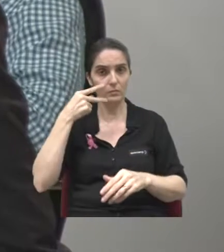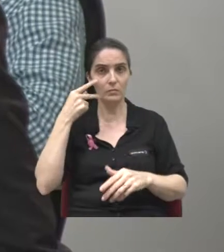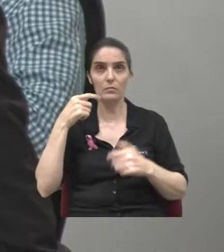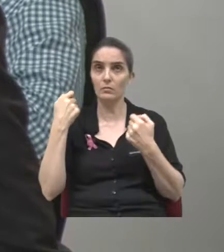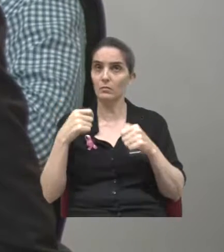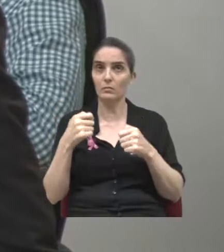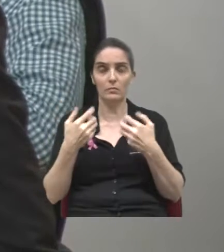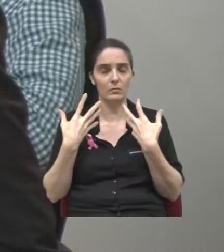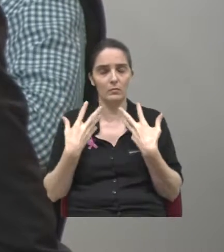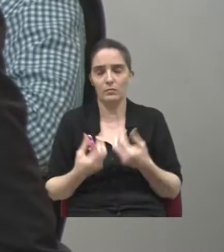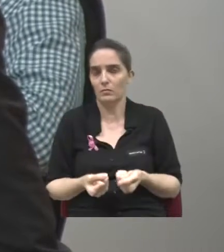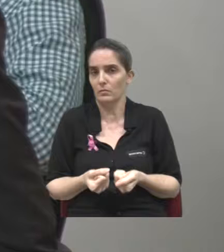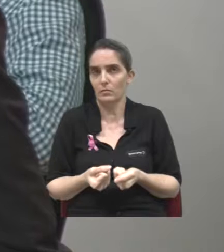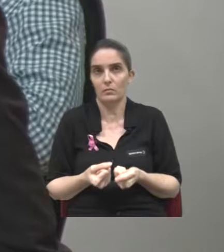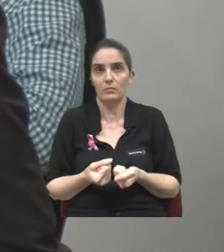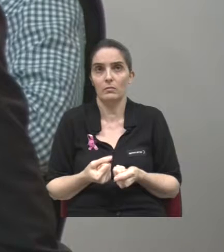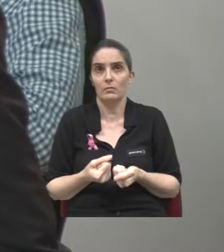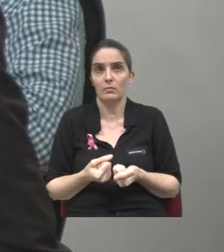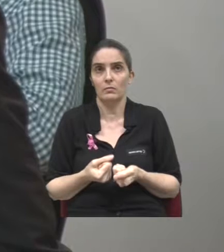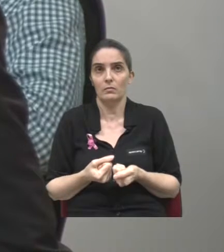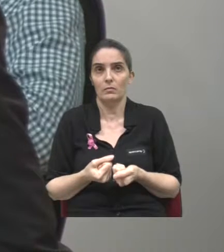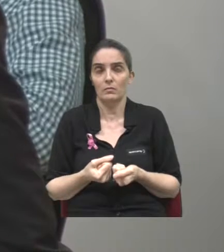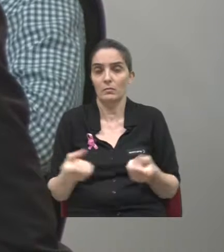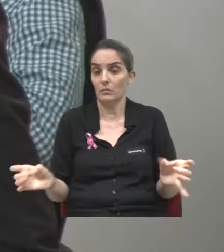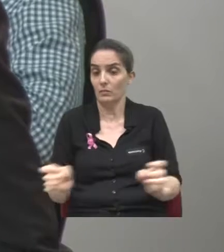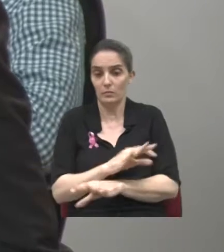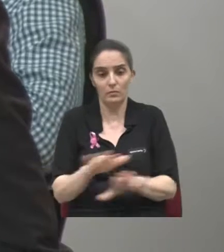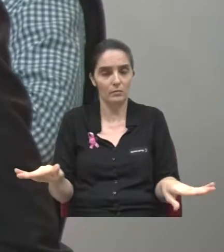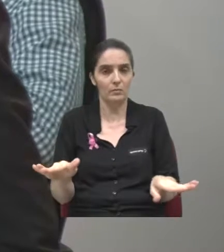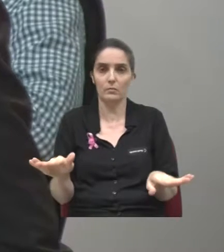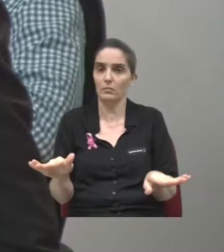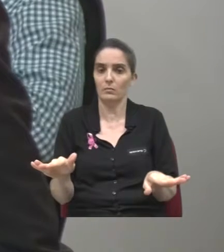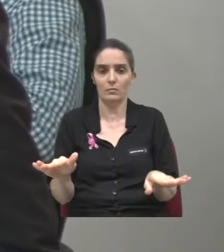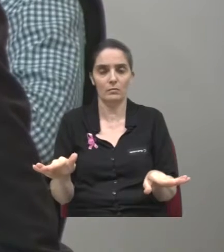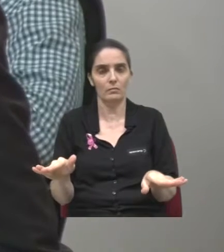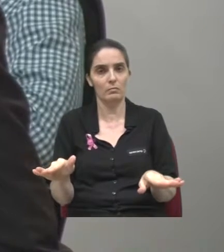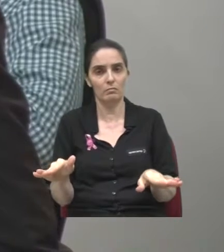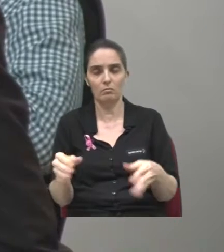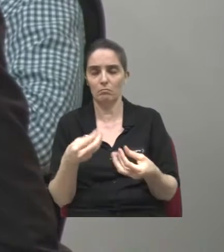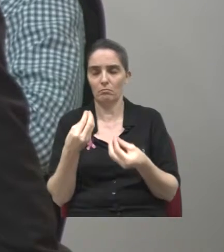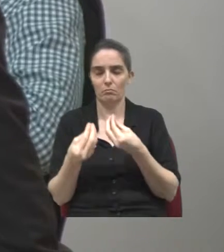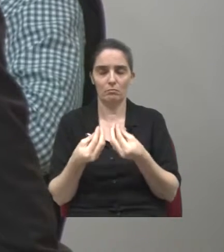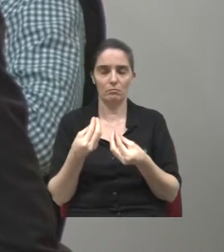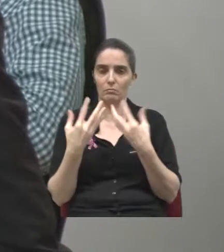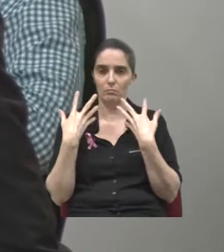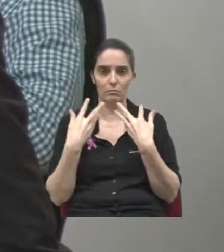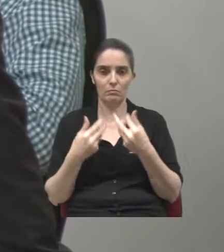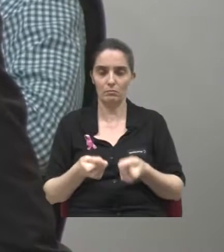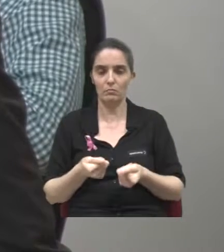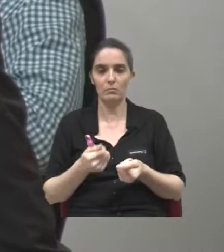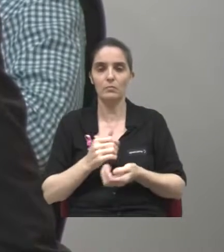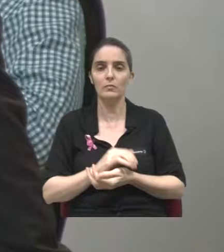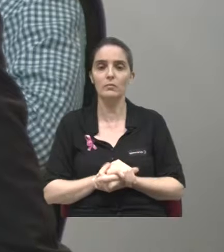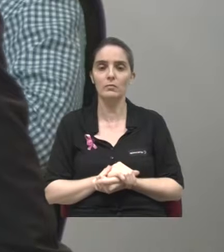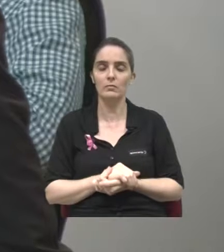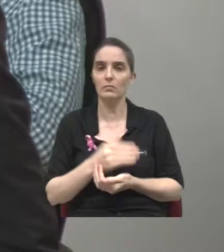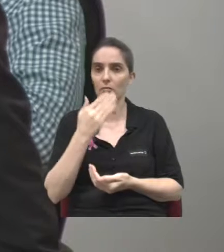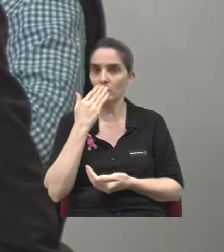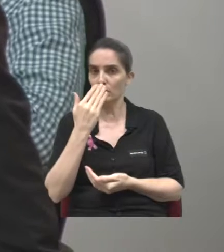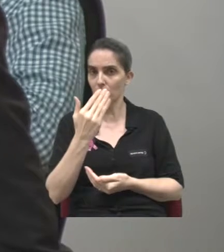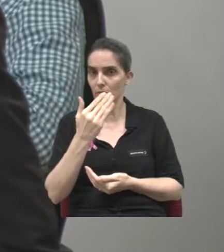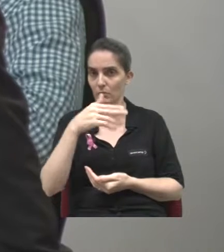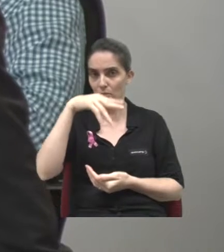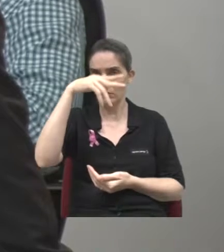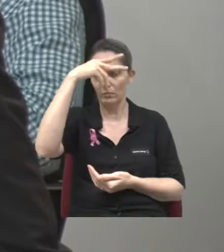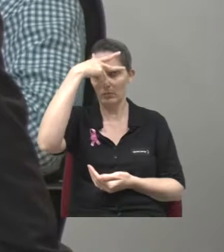Érica. Já chegou no limite. Não podemos mais aceitar isso. Que eu peço que o Executivo se posicione em